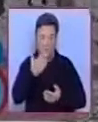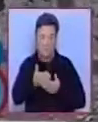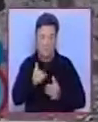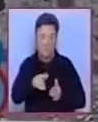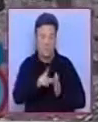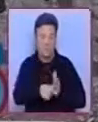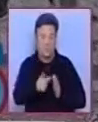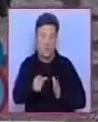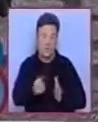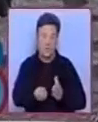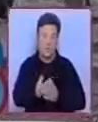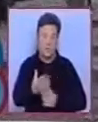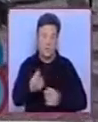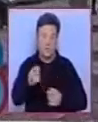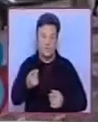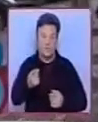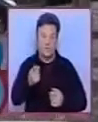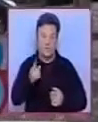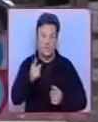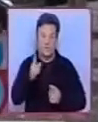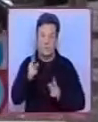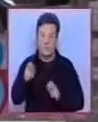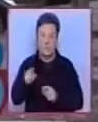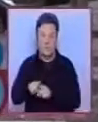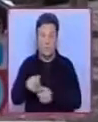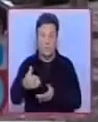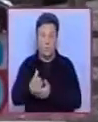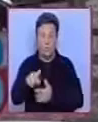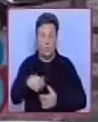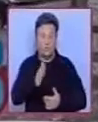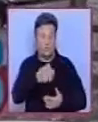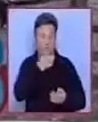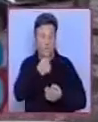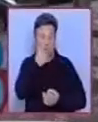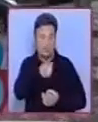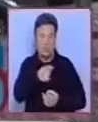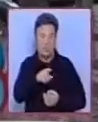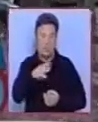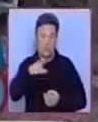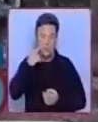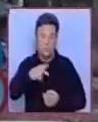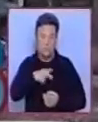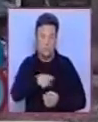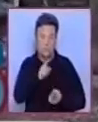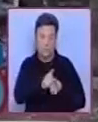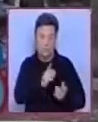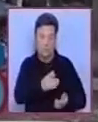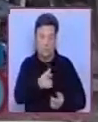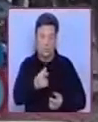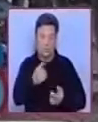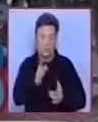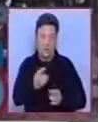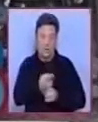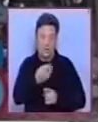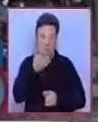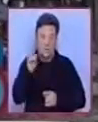deste projeto, é precisamente a criação desse tipo de rota. Já falámos hoje disso com várias pessoas, com o Turismo Portugal em concreto, e, portanto, isso existe já em vários